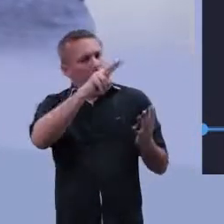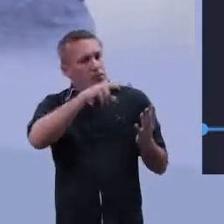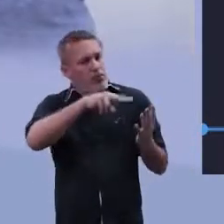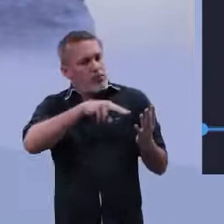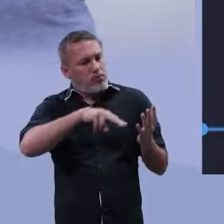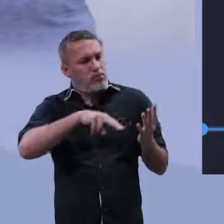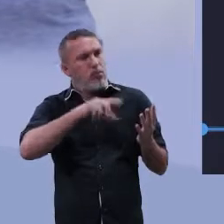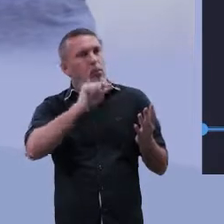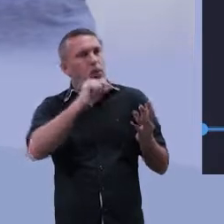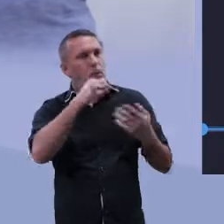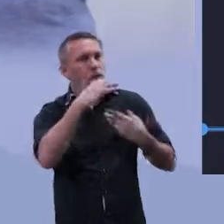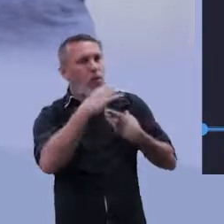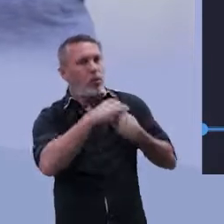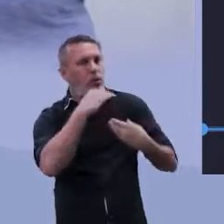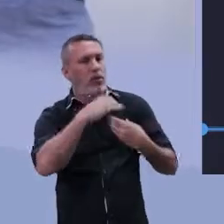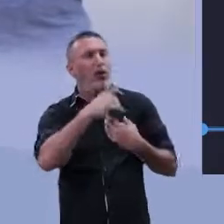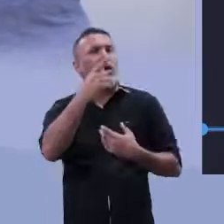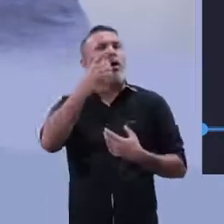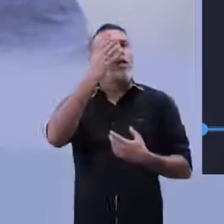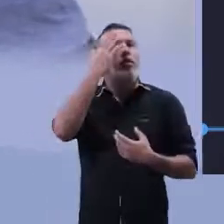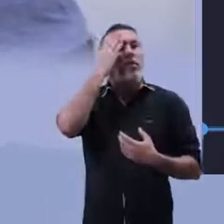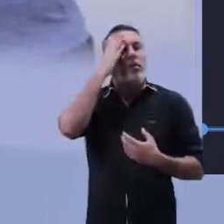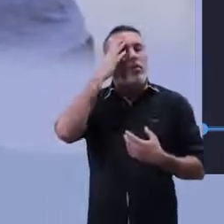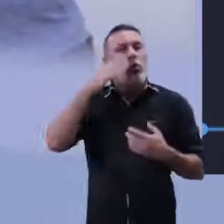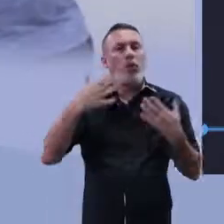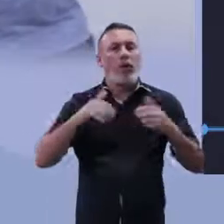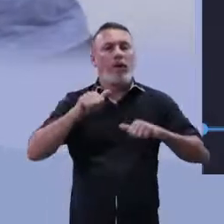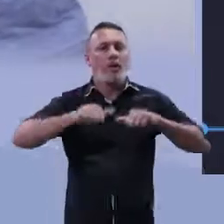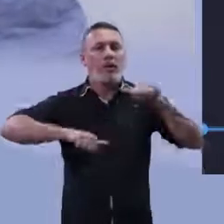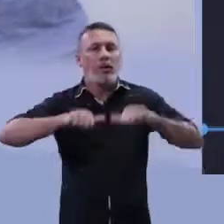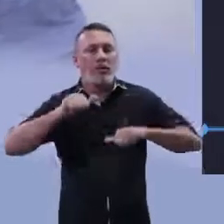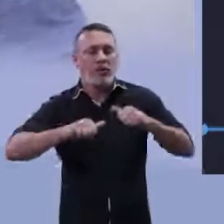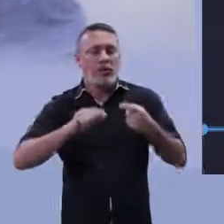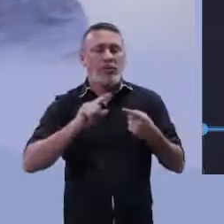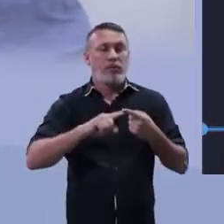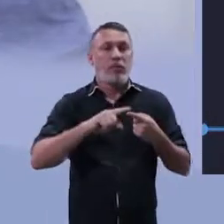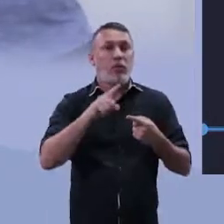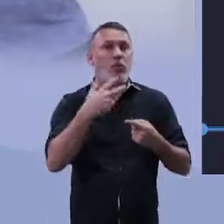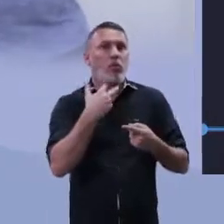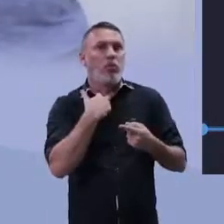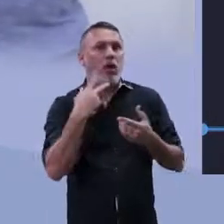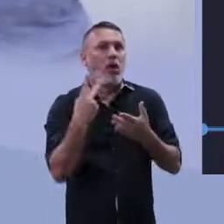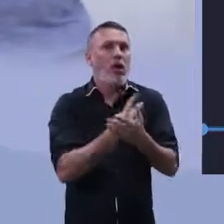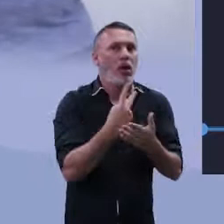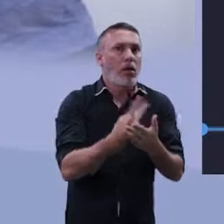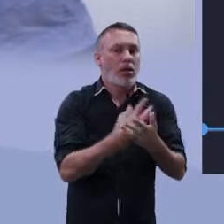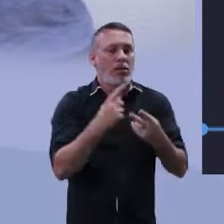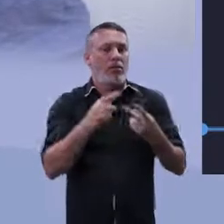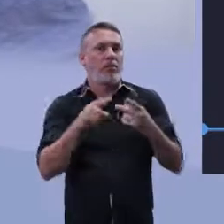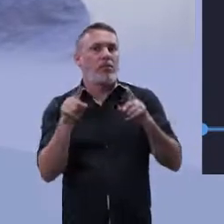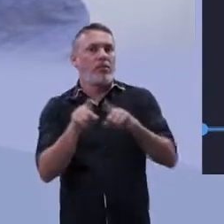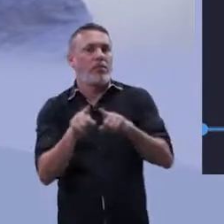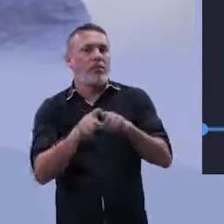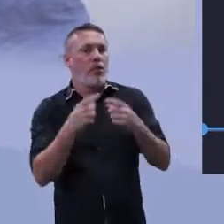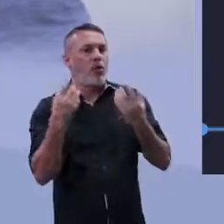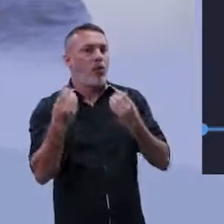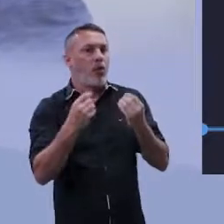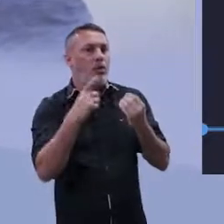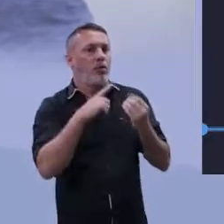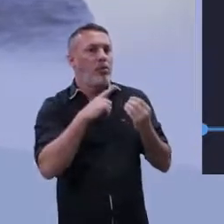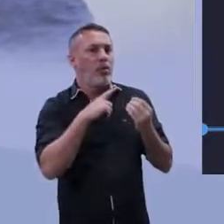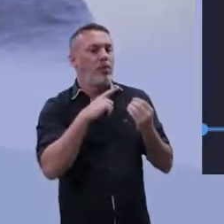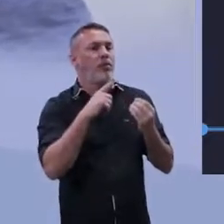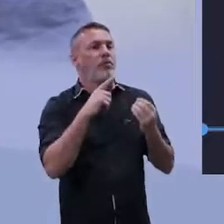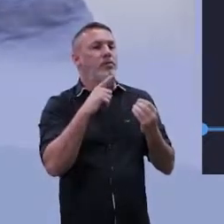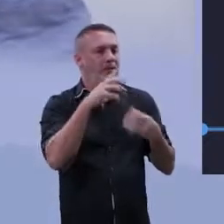perspectiva que você entenda como que ele vai avaliar os principais erros e principalmente alguns aspectos de